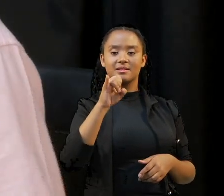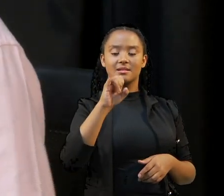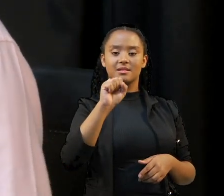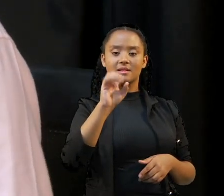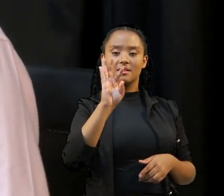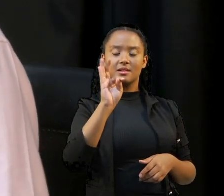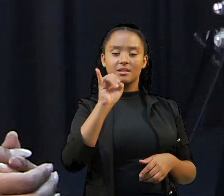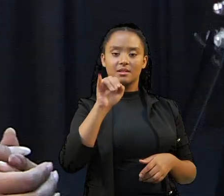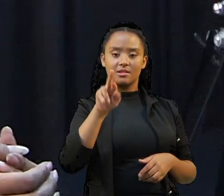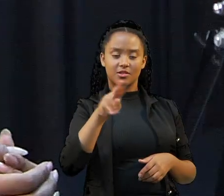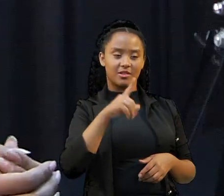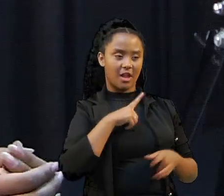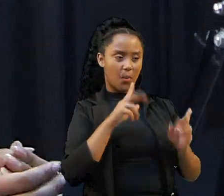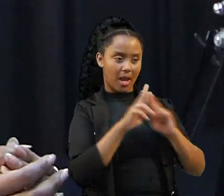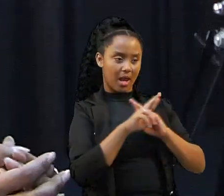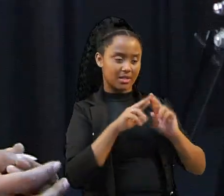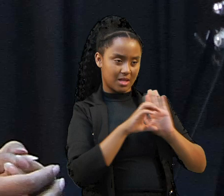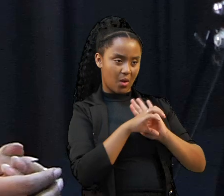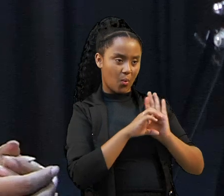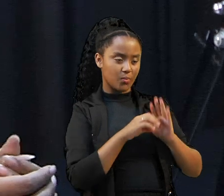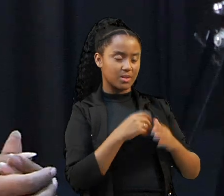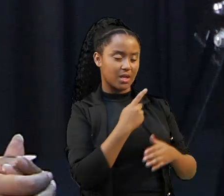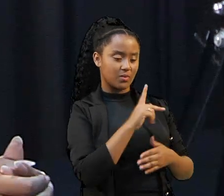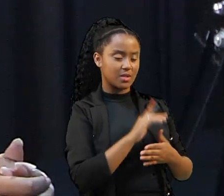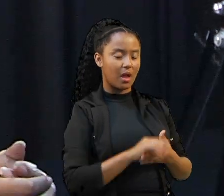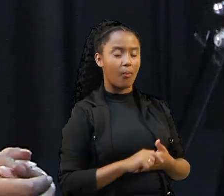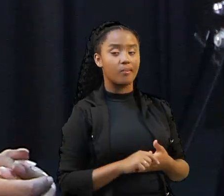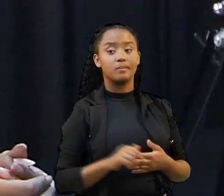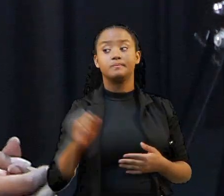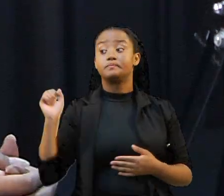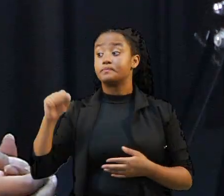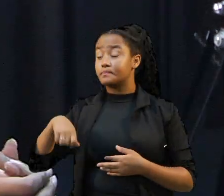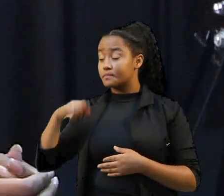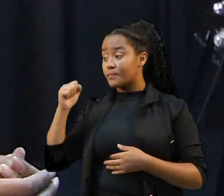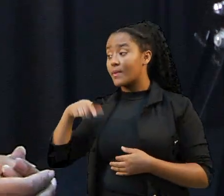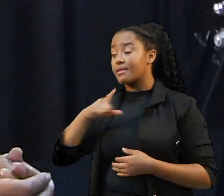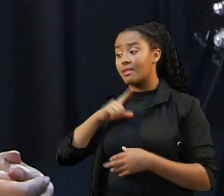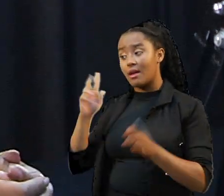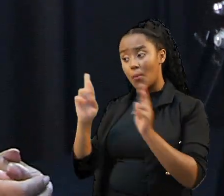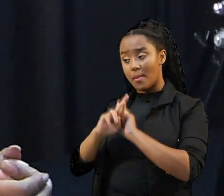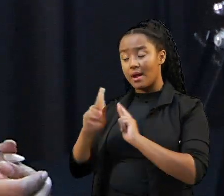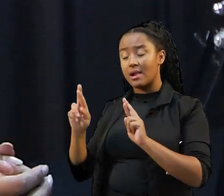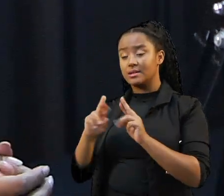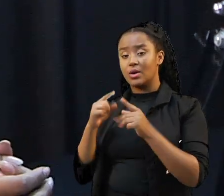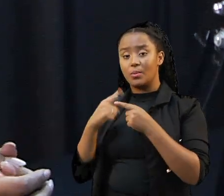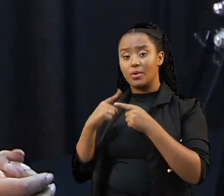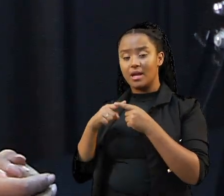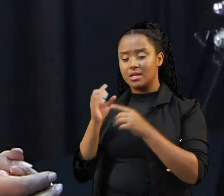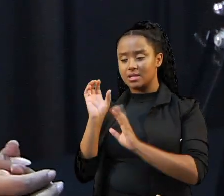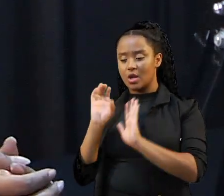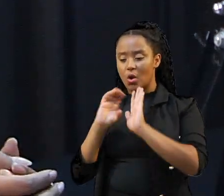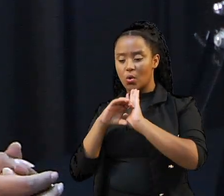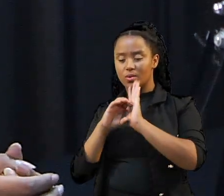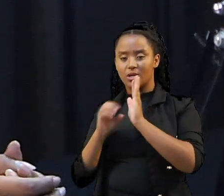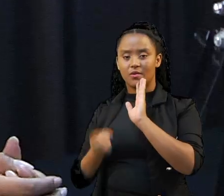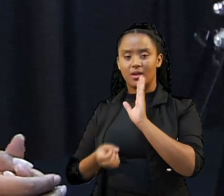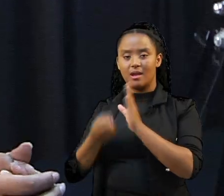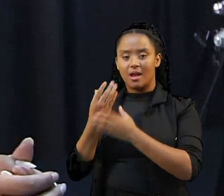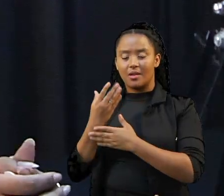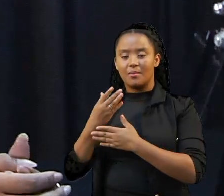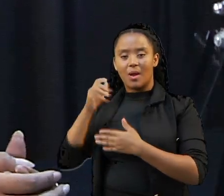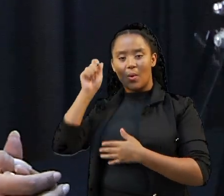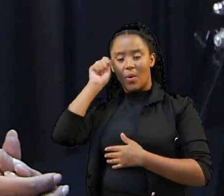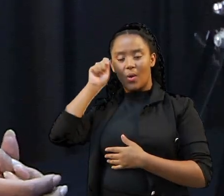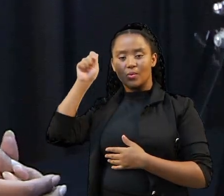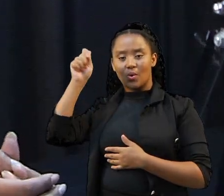com isso? Sim, tem a ver com isso. Esse conceito ele foi criado pelo autor quilombola Nego